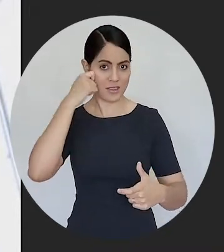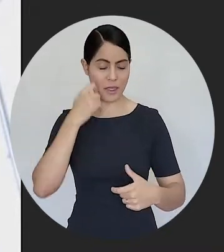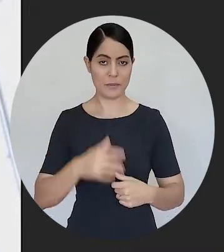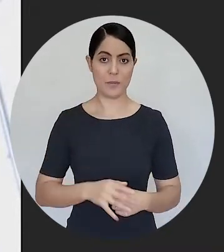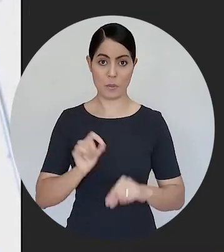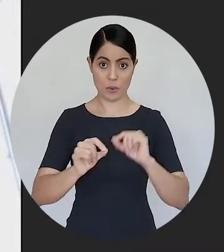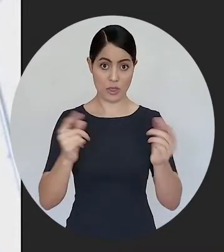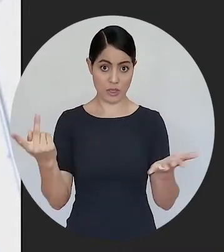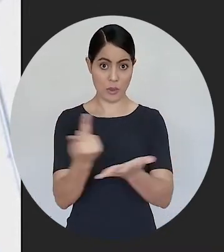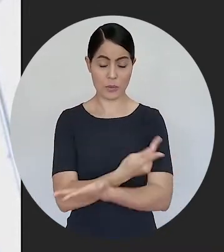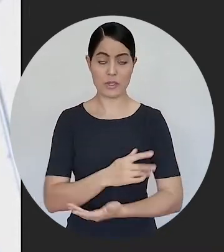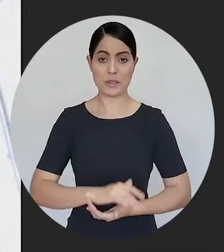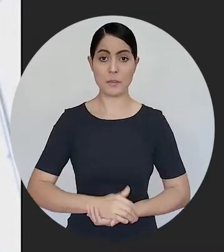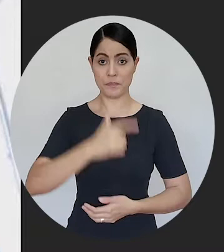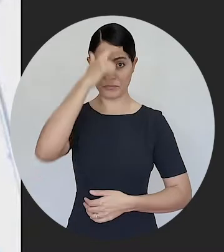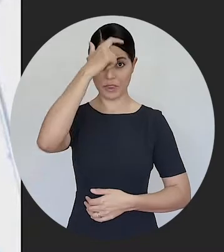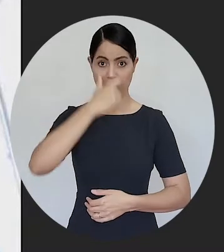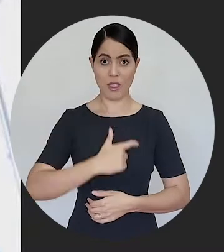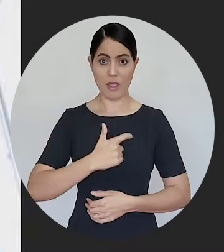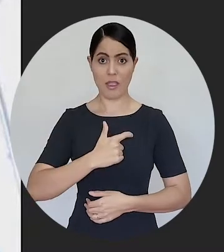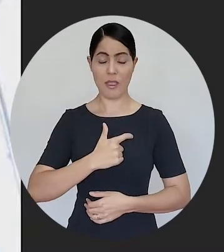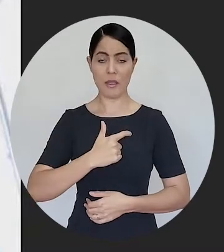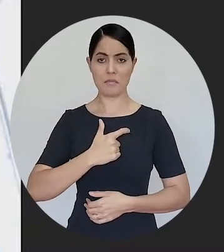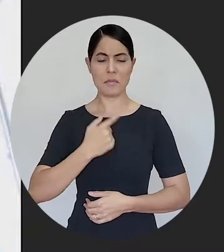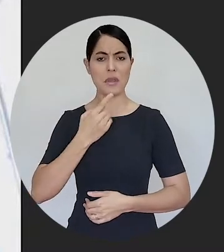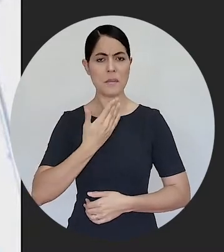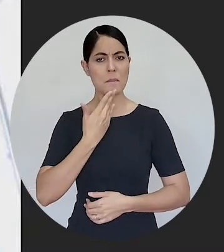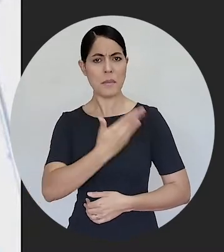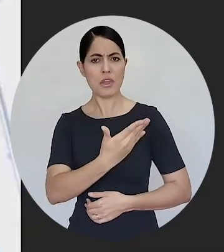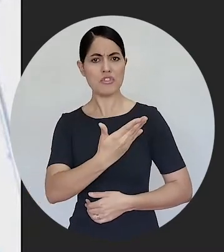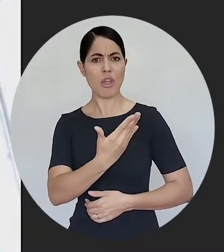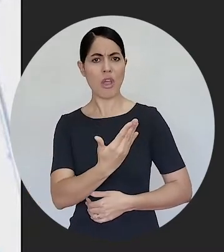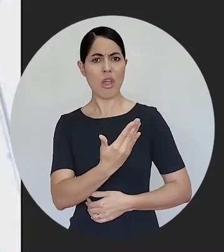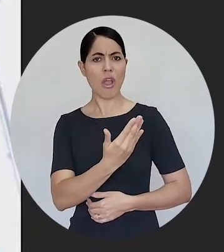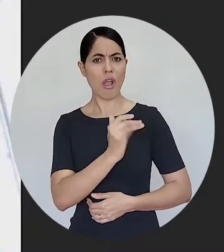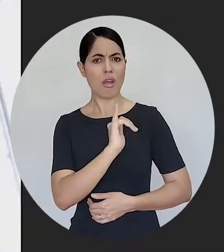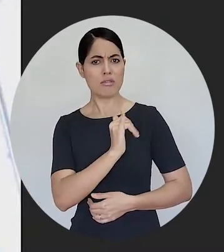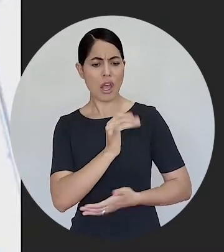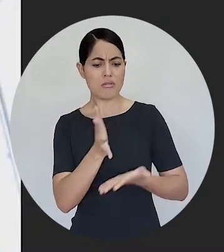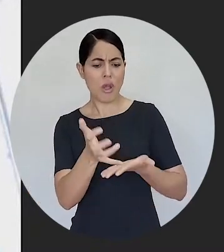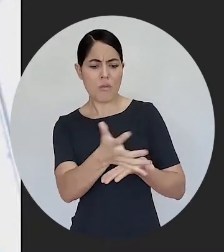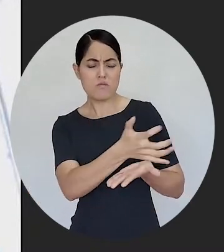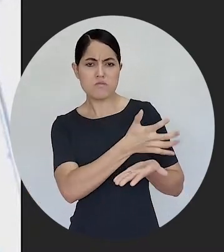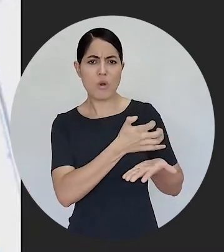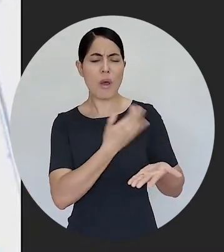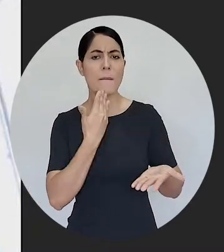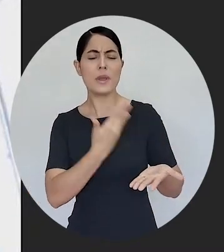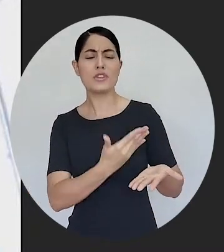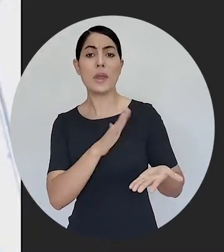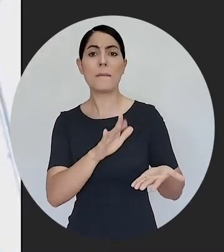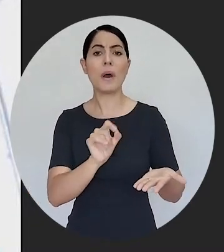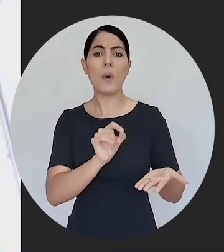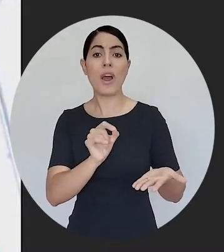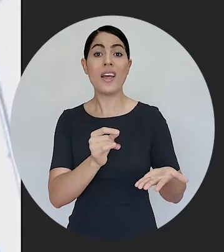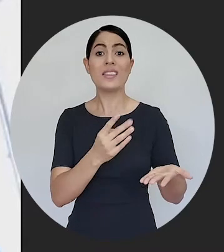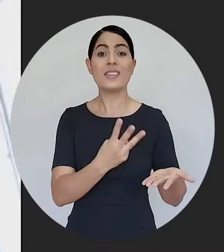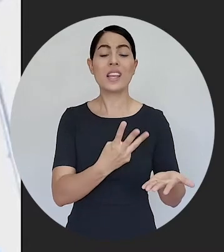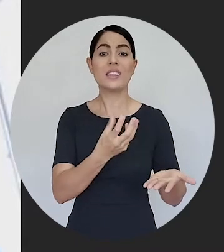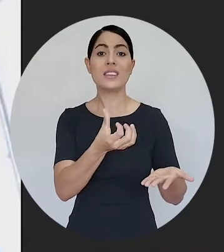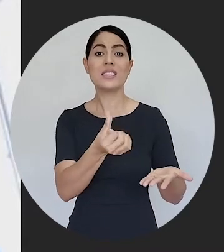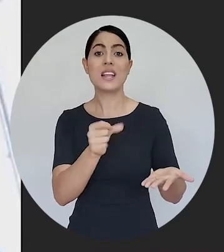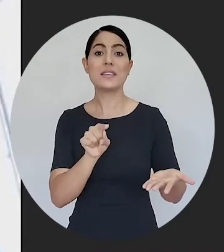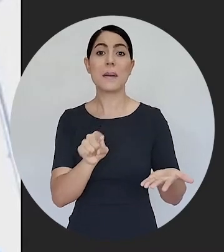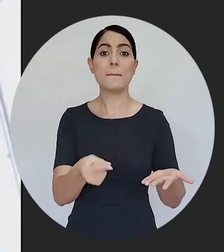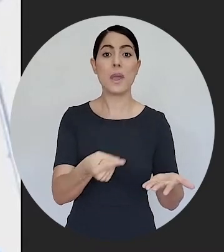muito recentemente, eu precisei de obter esses dados e apenas no registro constava